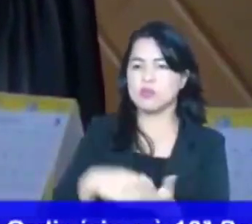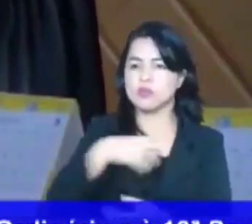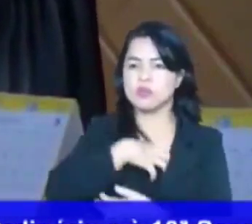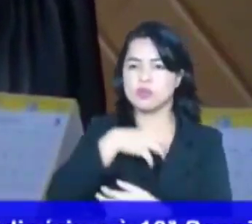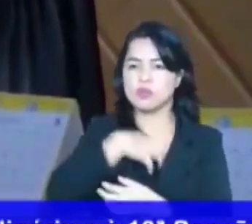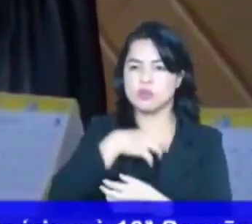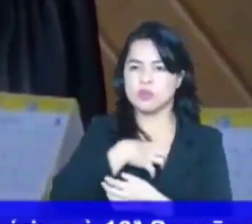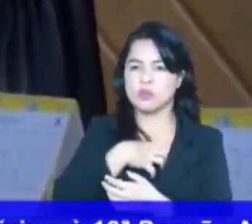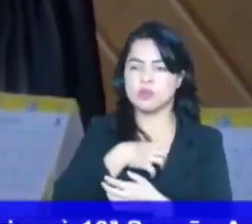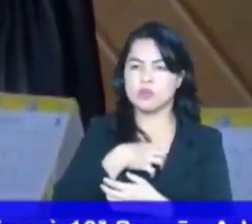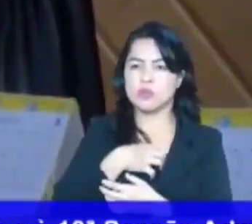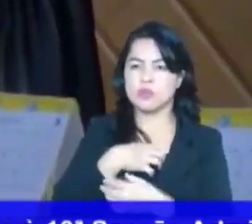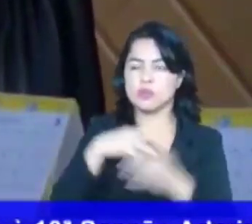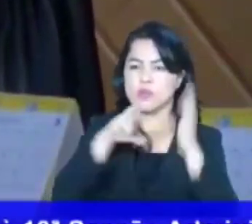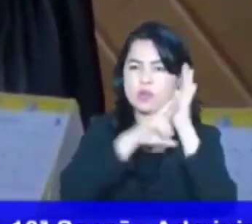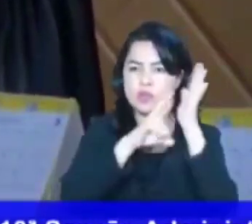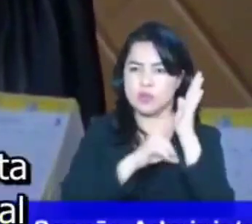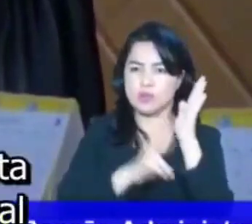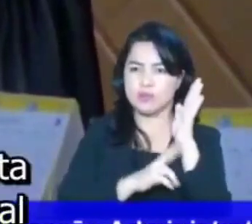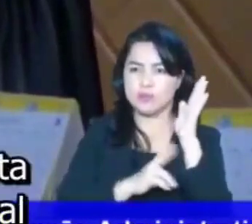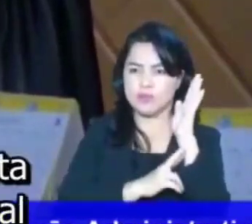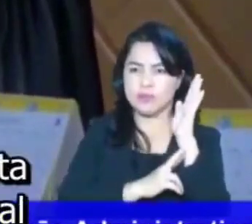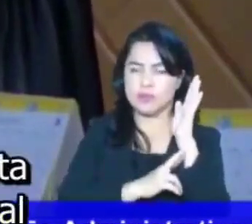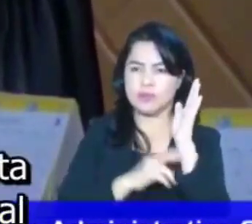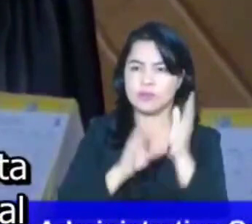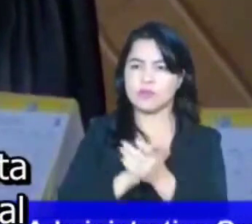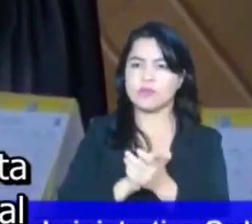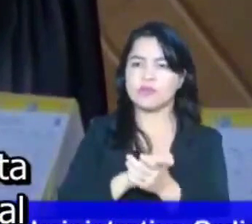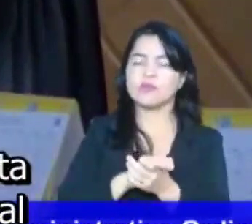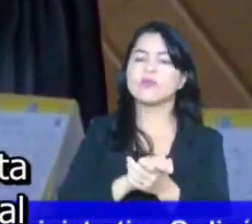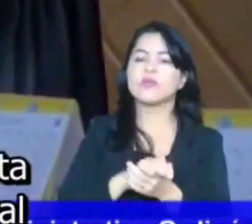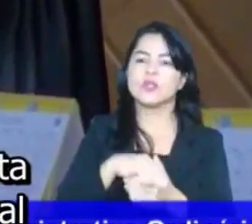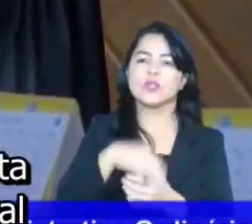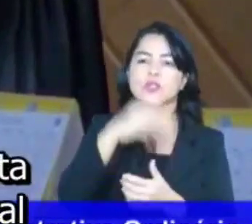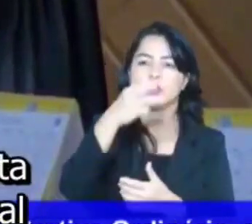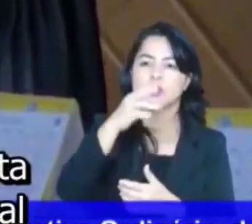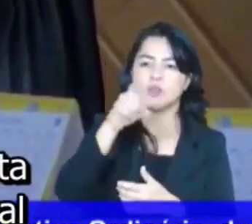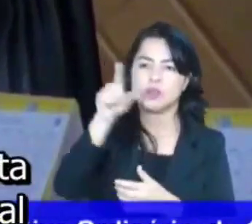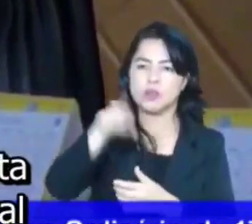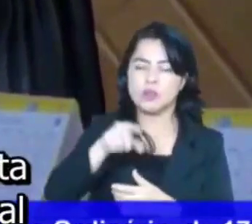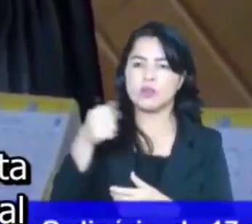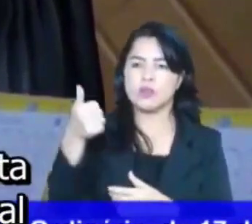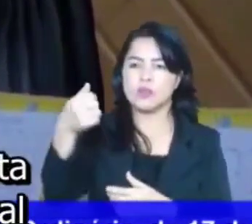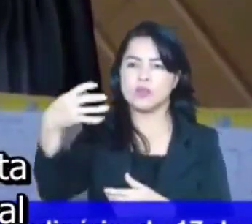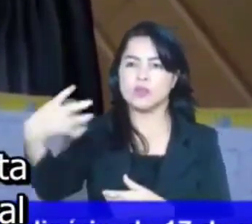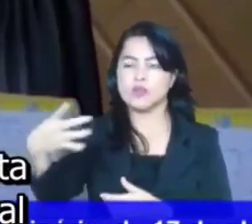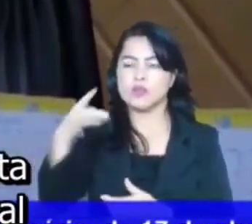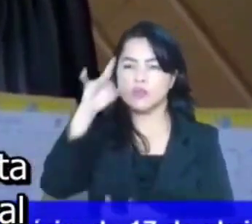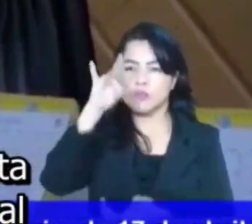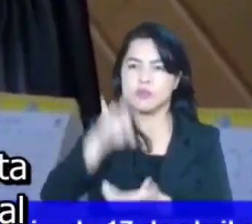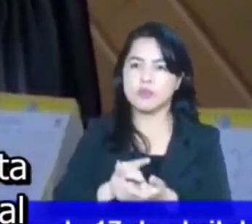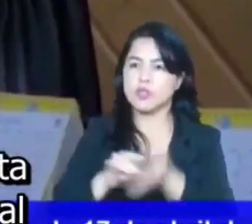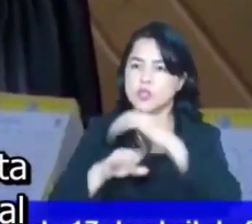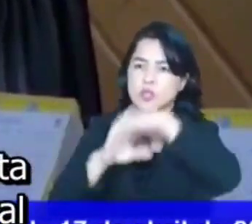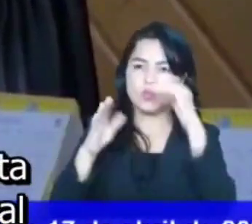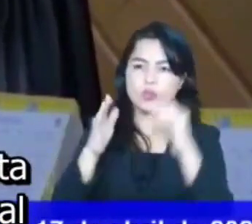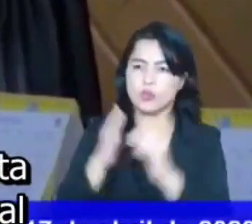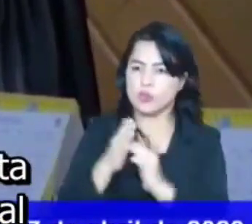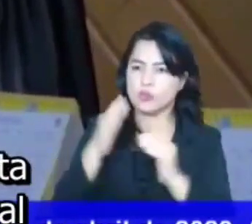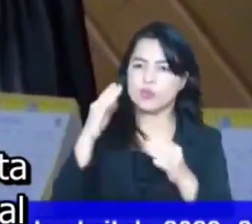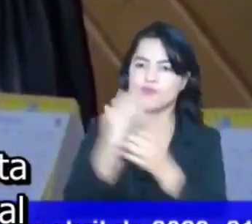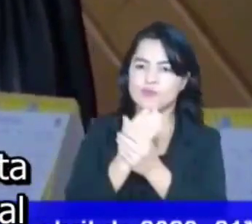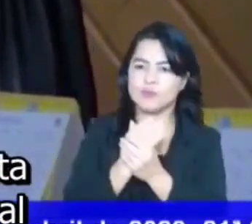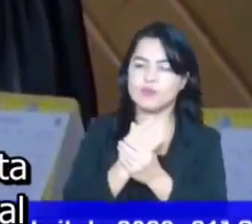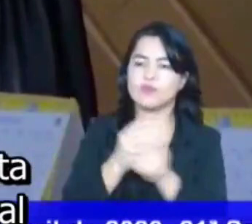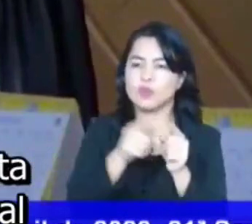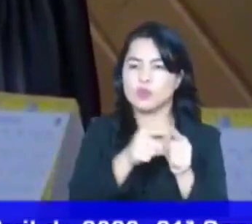sentido de que a norma do parágrafo 3º do artigo 14, ela é absoluta para todos os processos